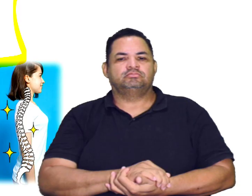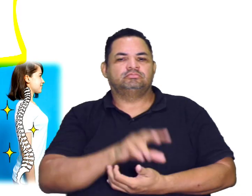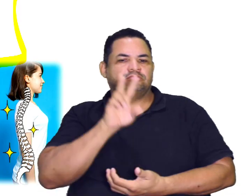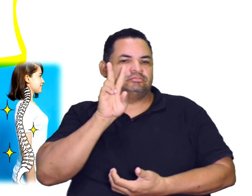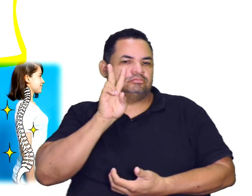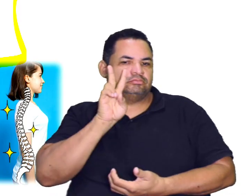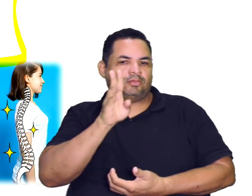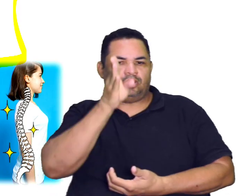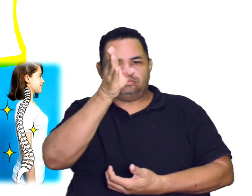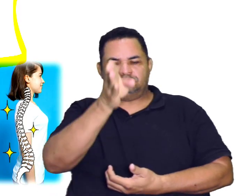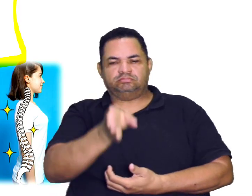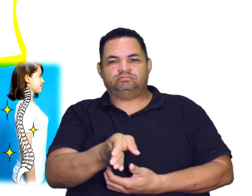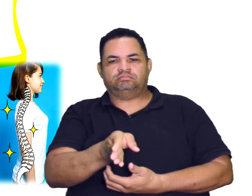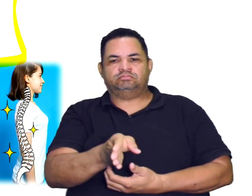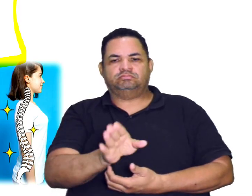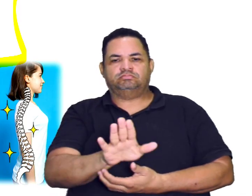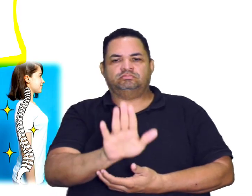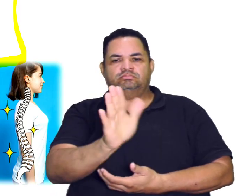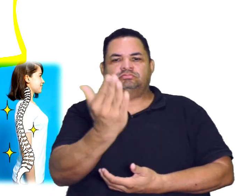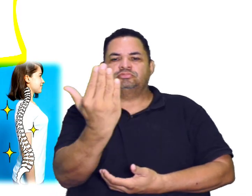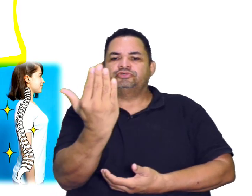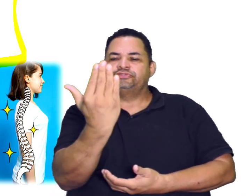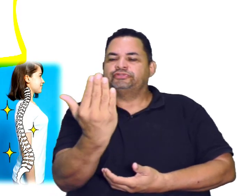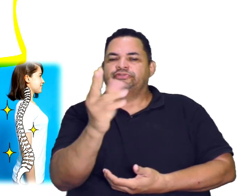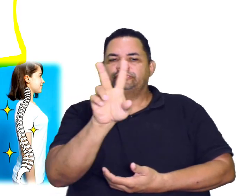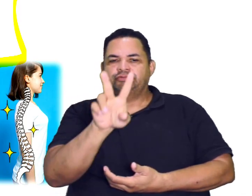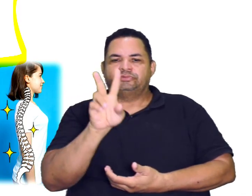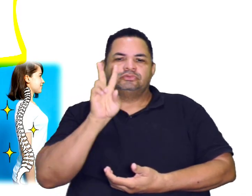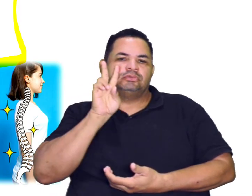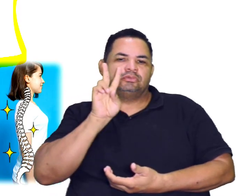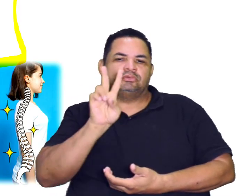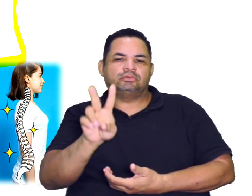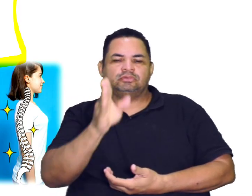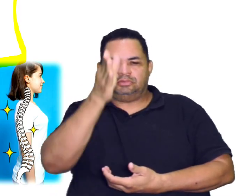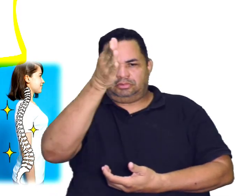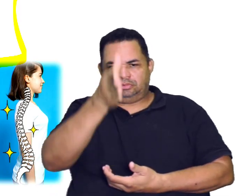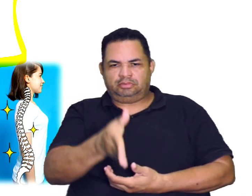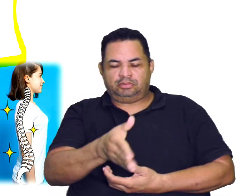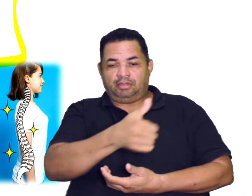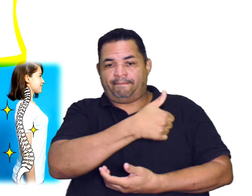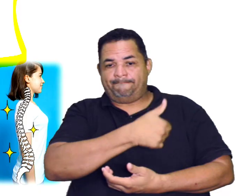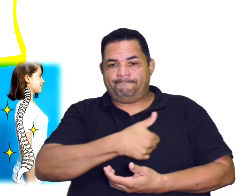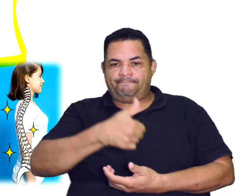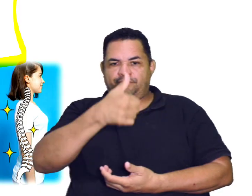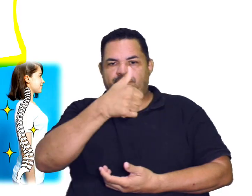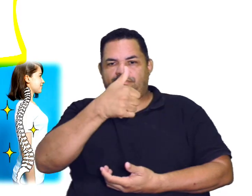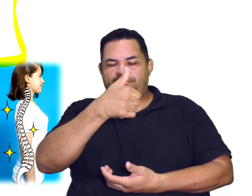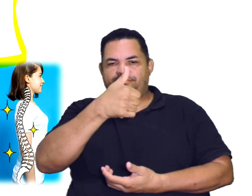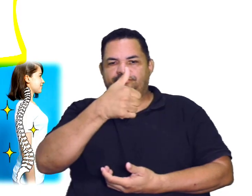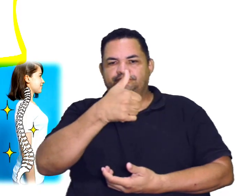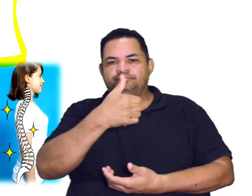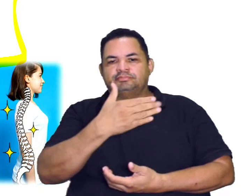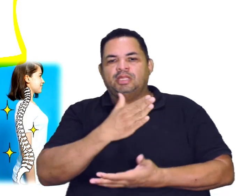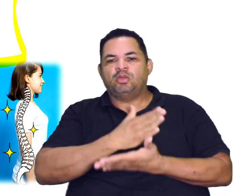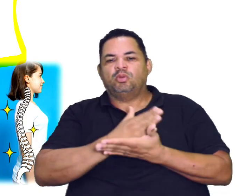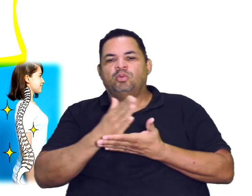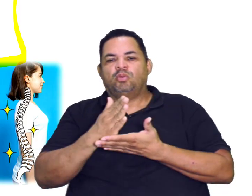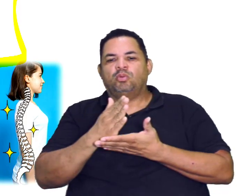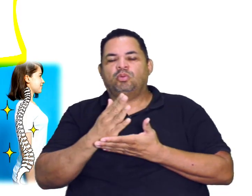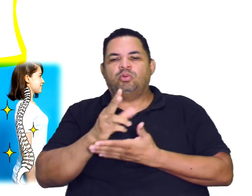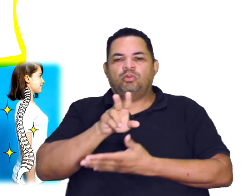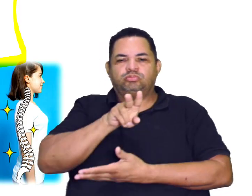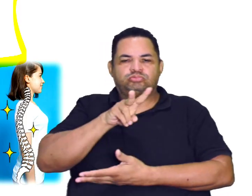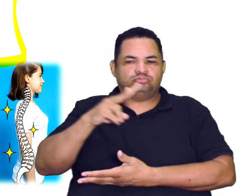olhasse sua coluna de frente, ela seria basicamente como essa primeira imagem, né? Se eu começar a ver